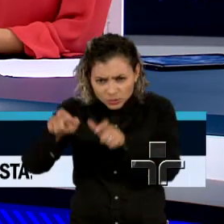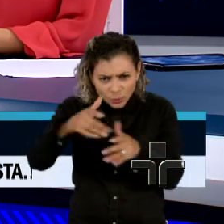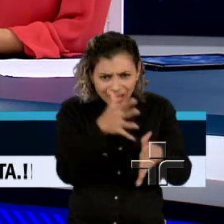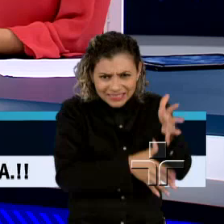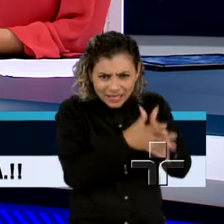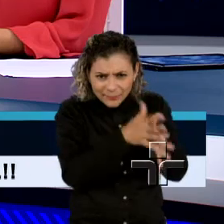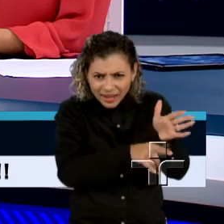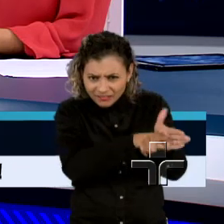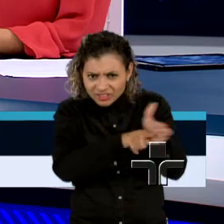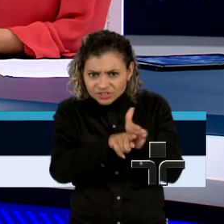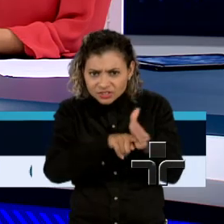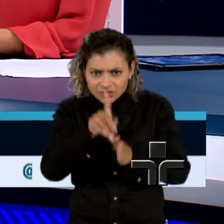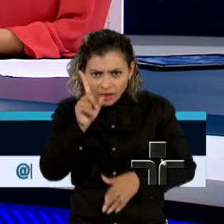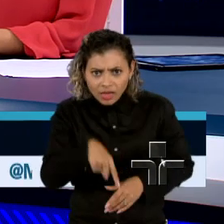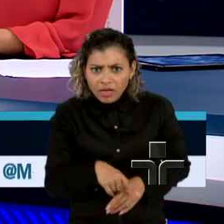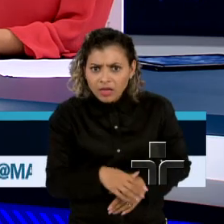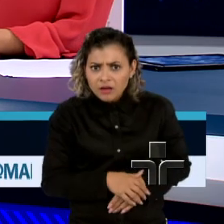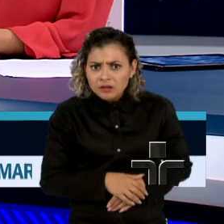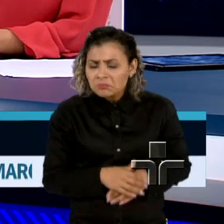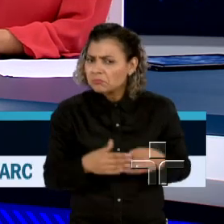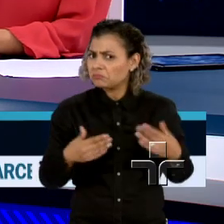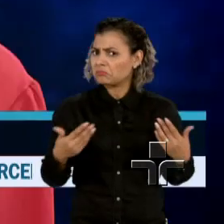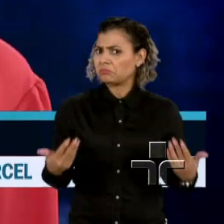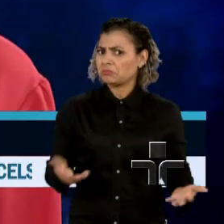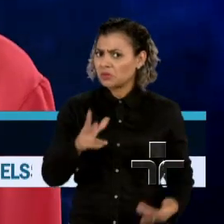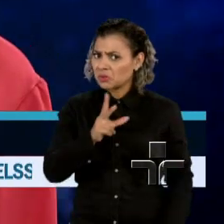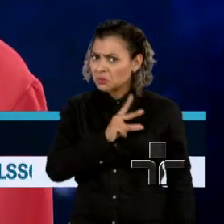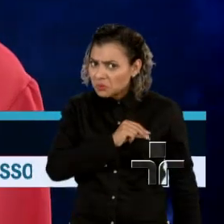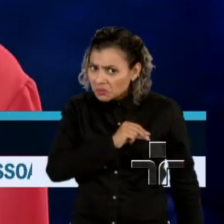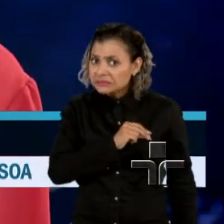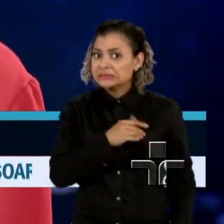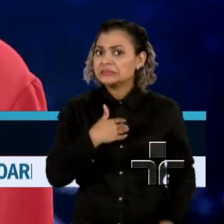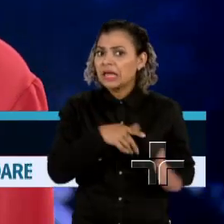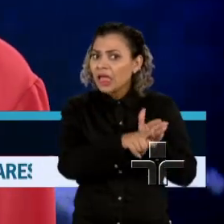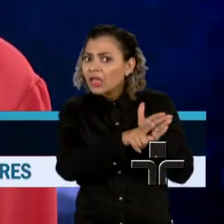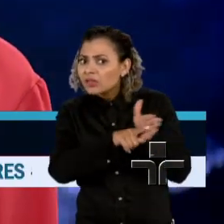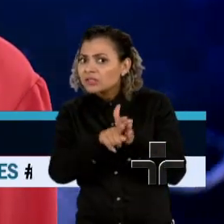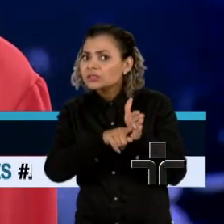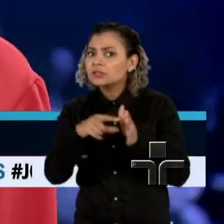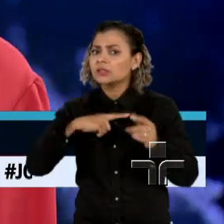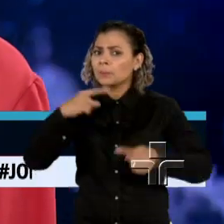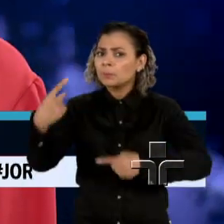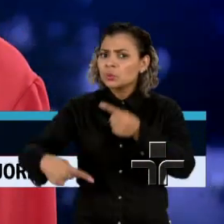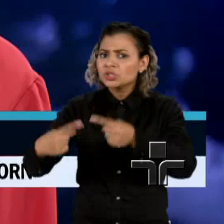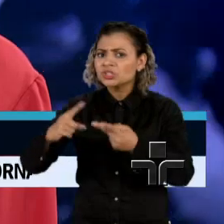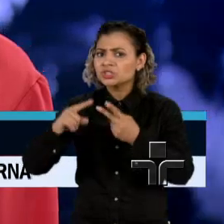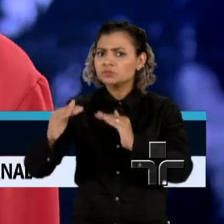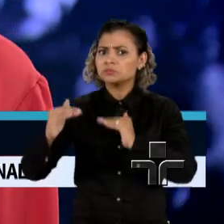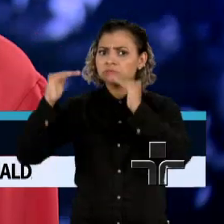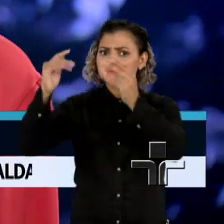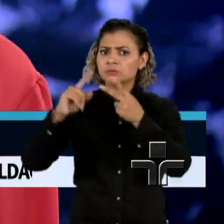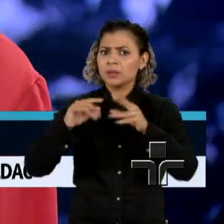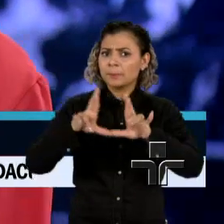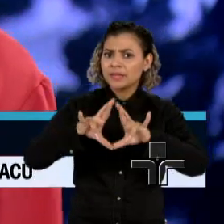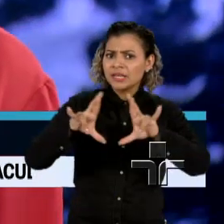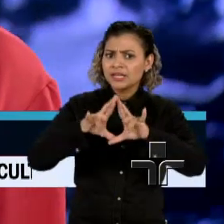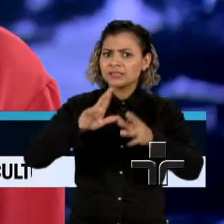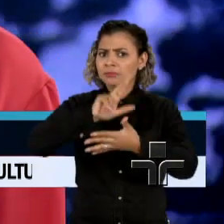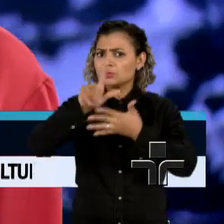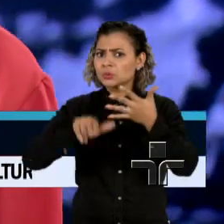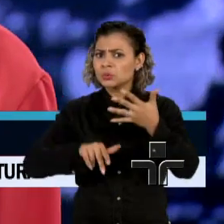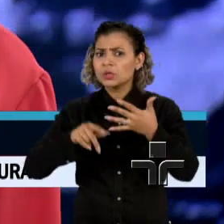passassem longe dos reais autores do crime. Esse é um caso bastante obscuro, envolve políticos, autoridades, milicianos e